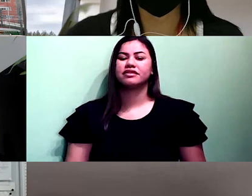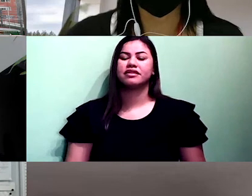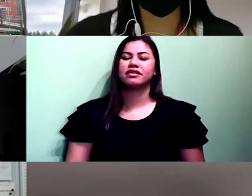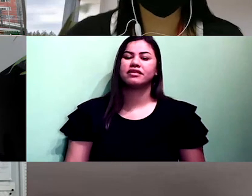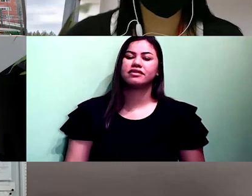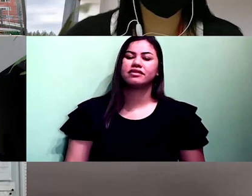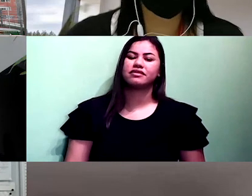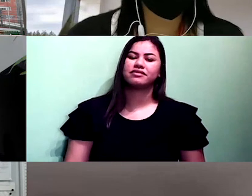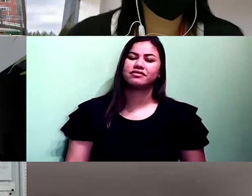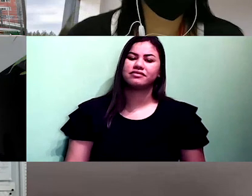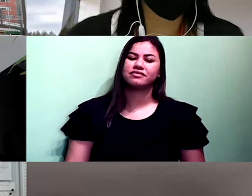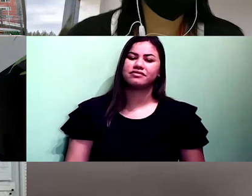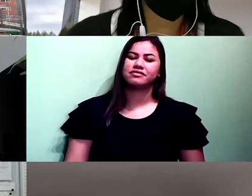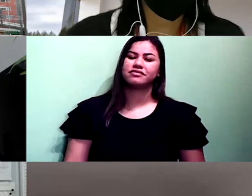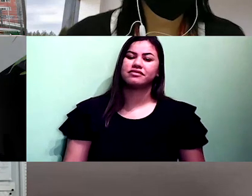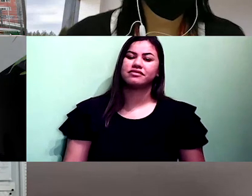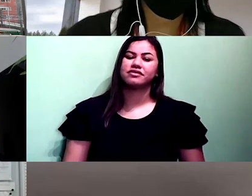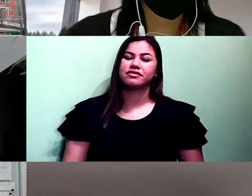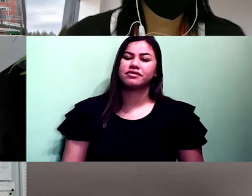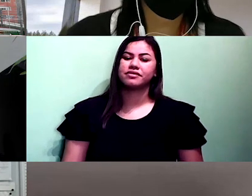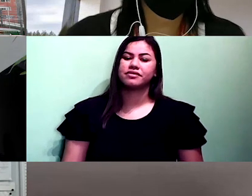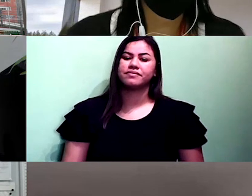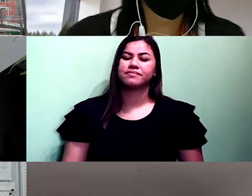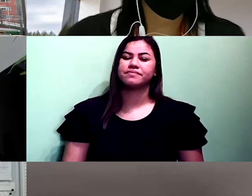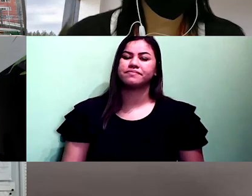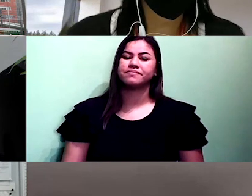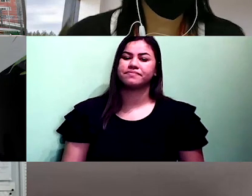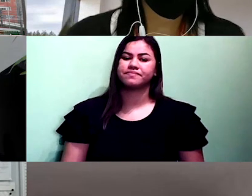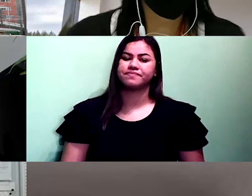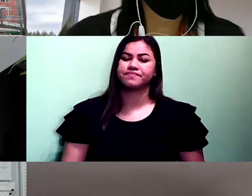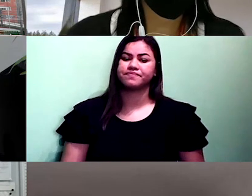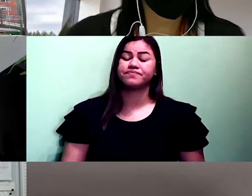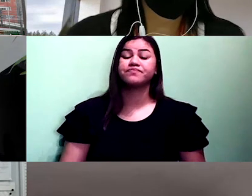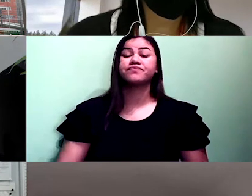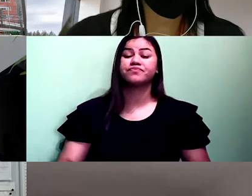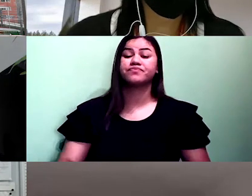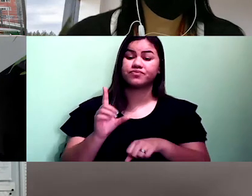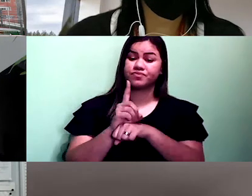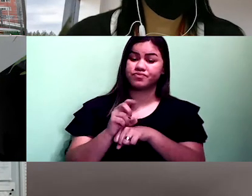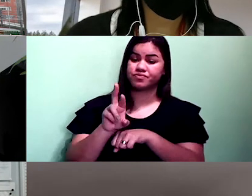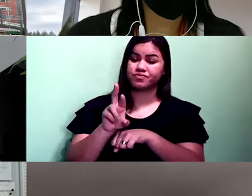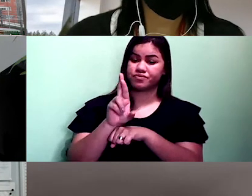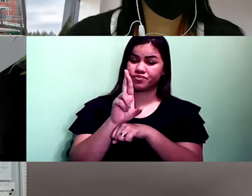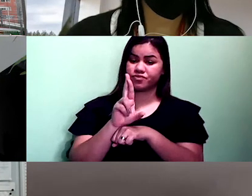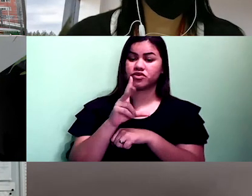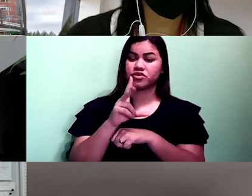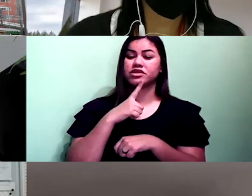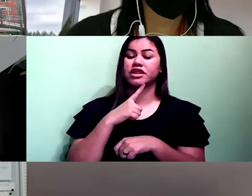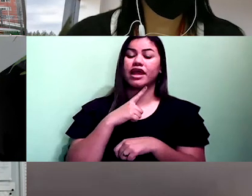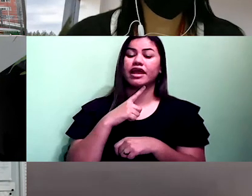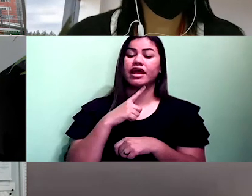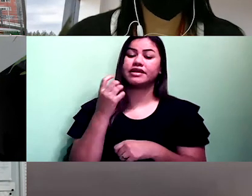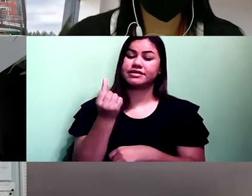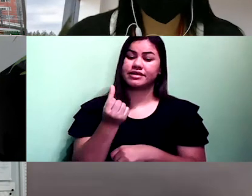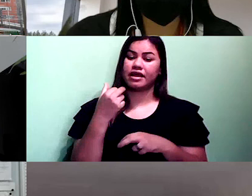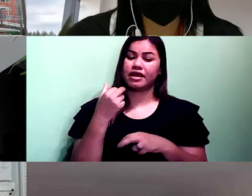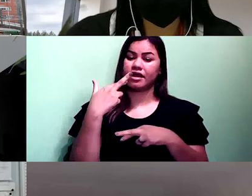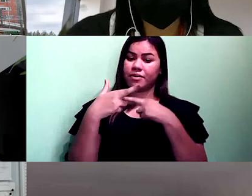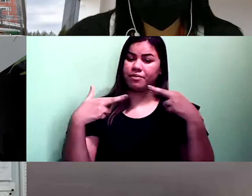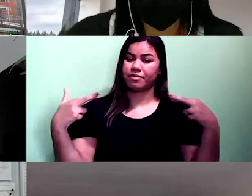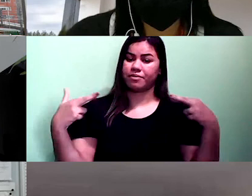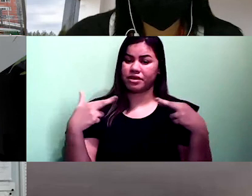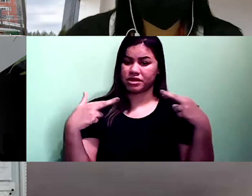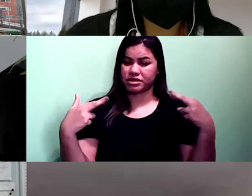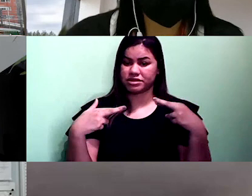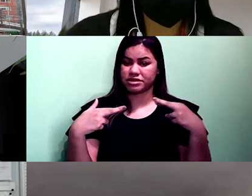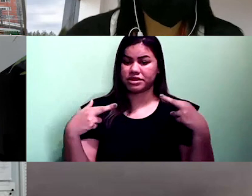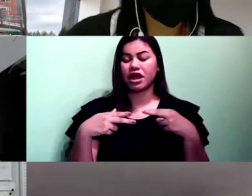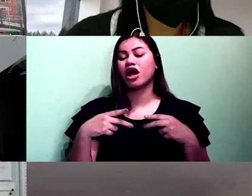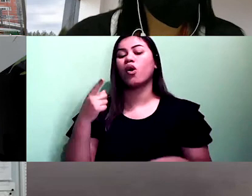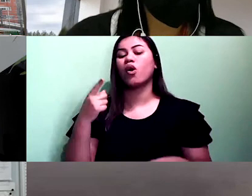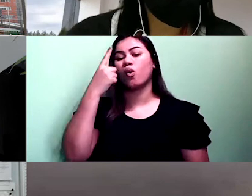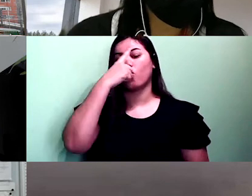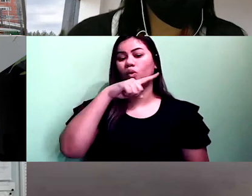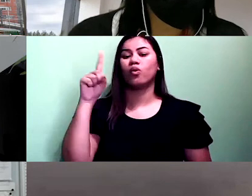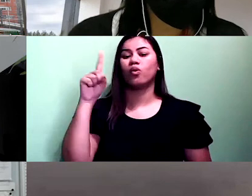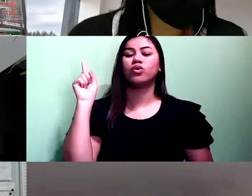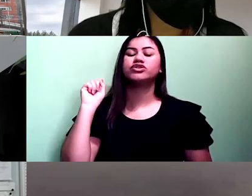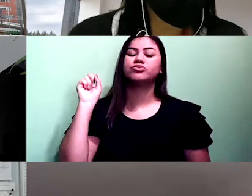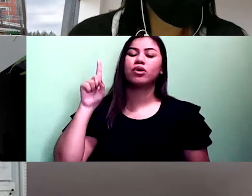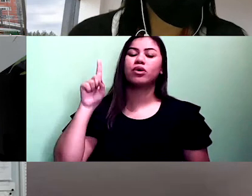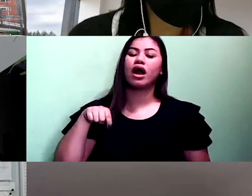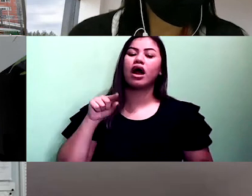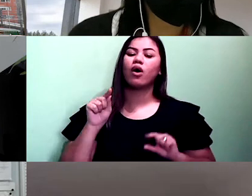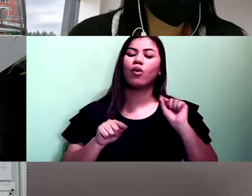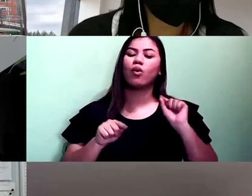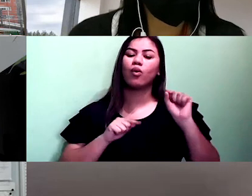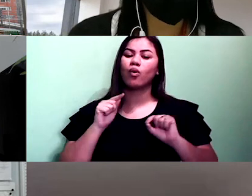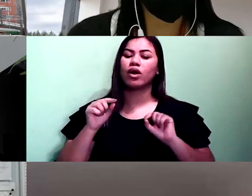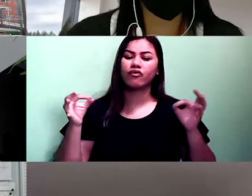Desculpa, estava com o áudio desligado. Doutor, nós temos 6 brindes, sendo que o último brinde Hoje